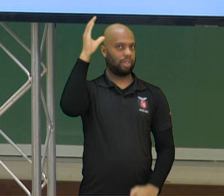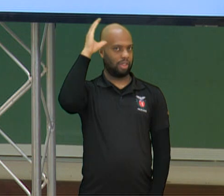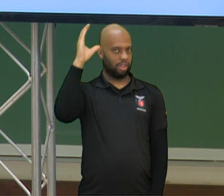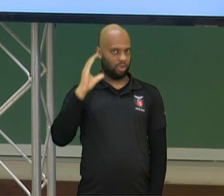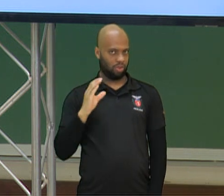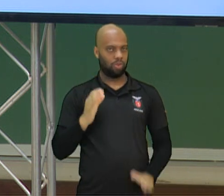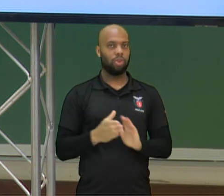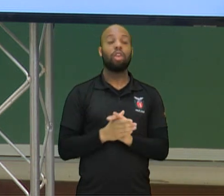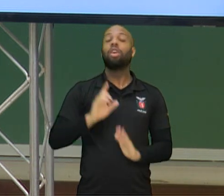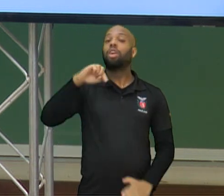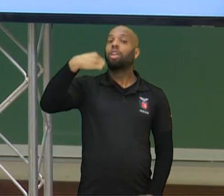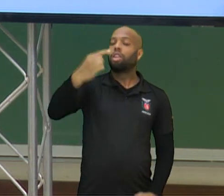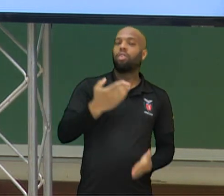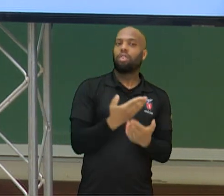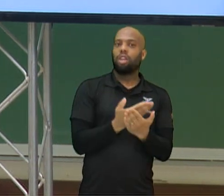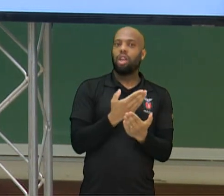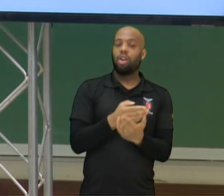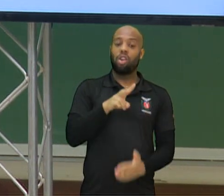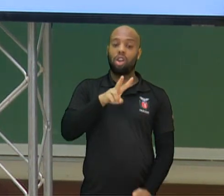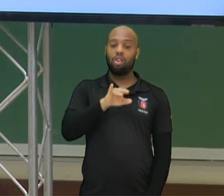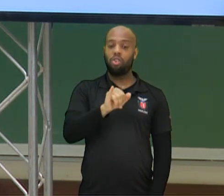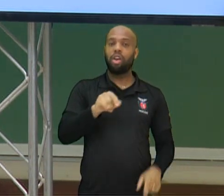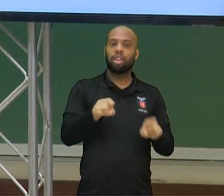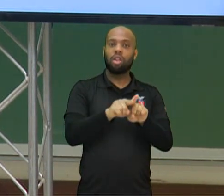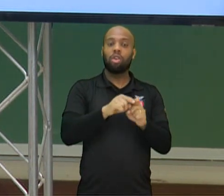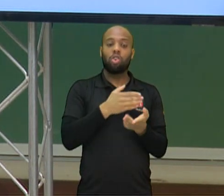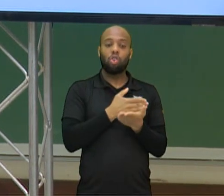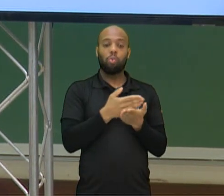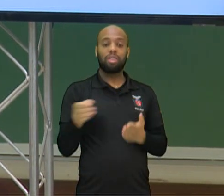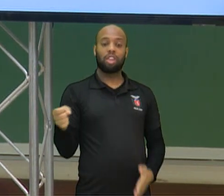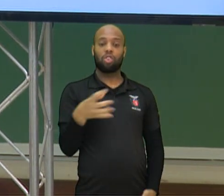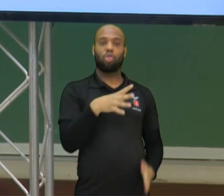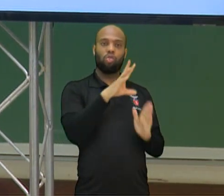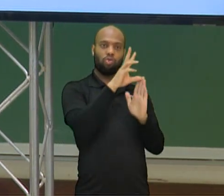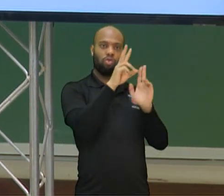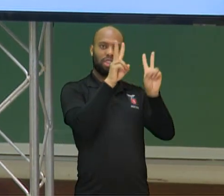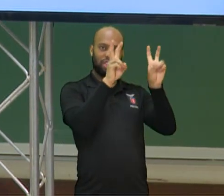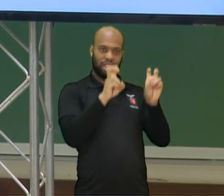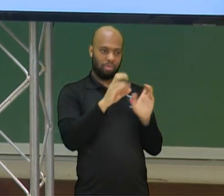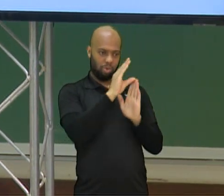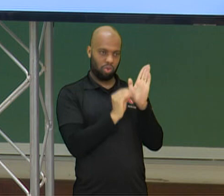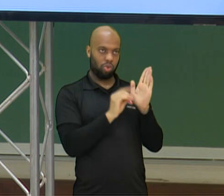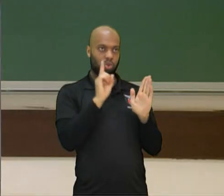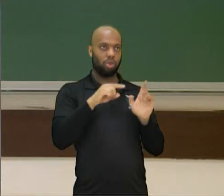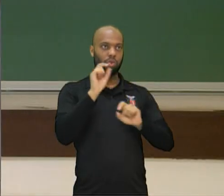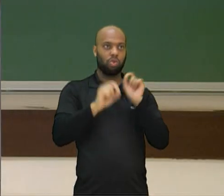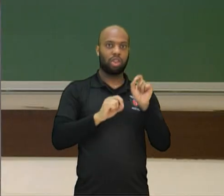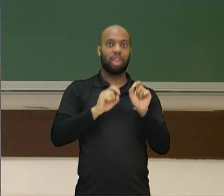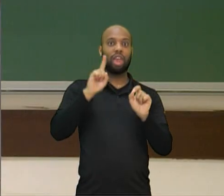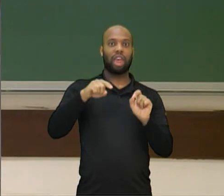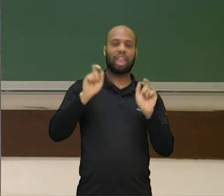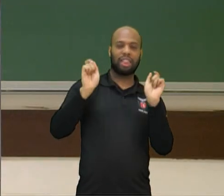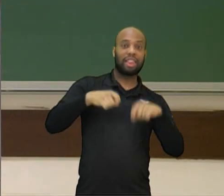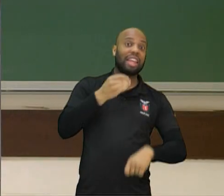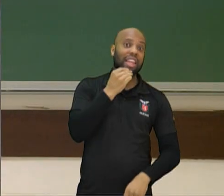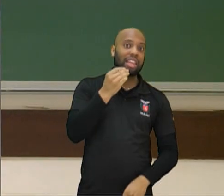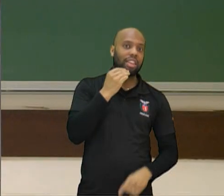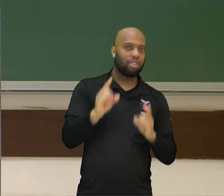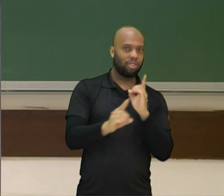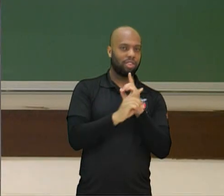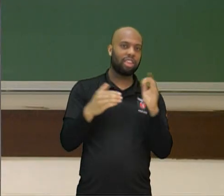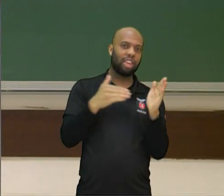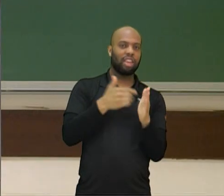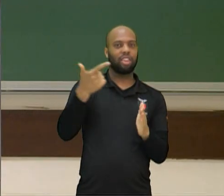E na próxima aula nós vamos começar um novo assunto que é probabilidade. Então, até a próxima aula,